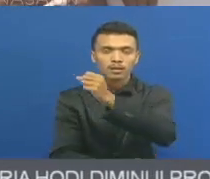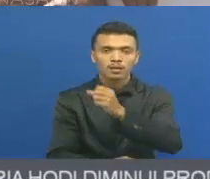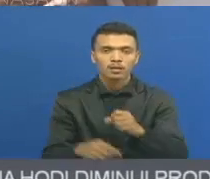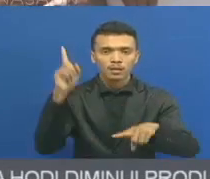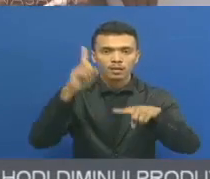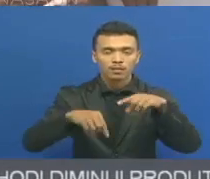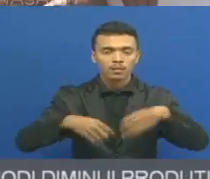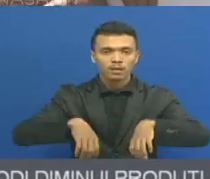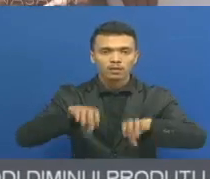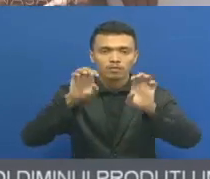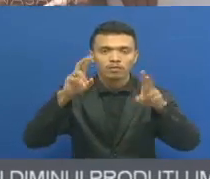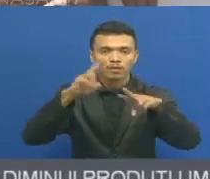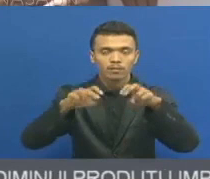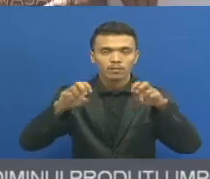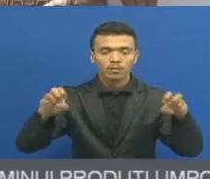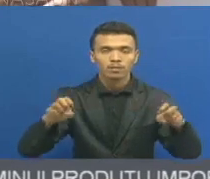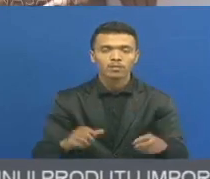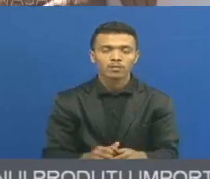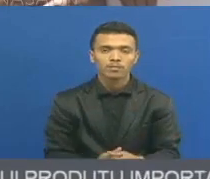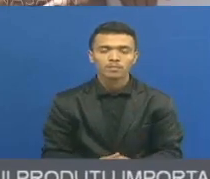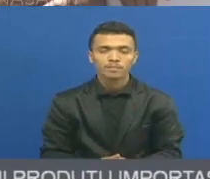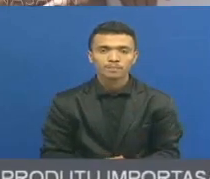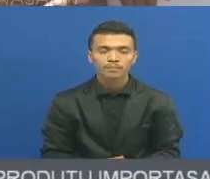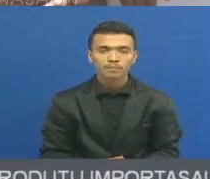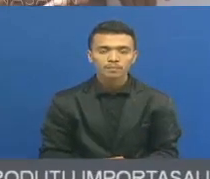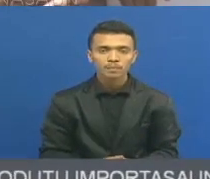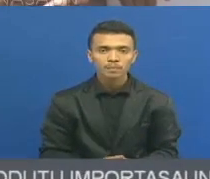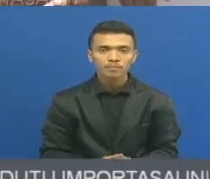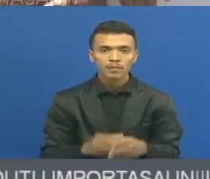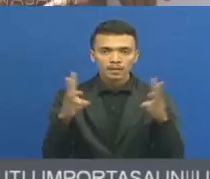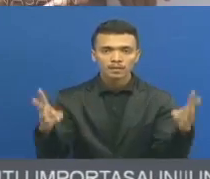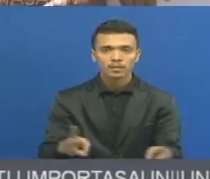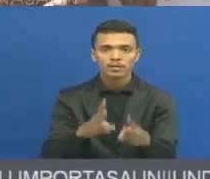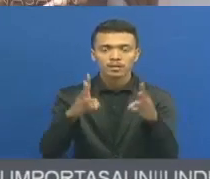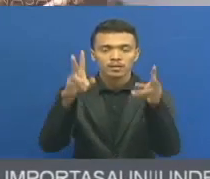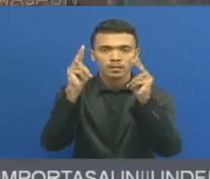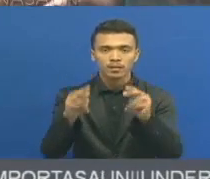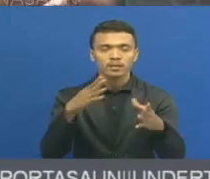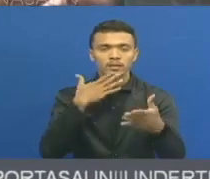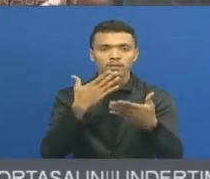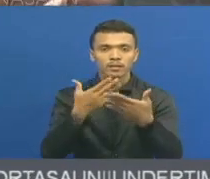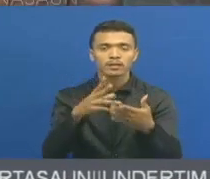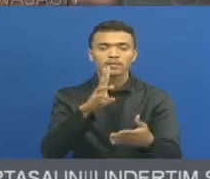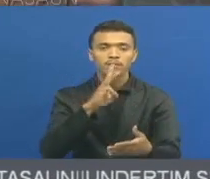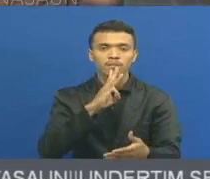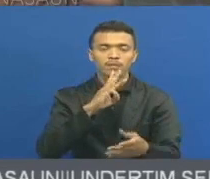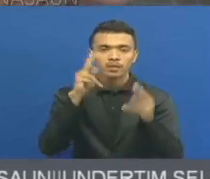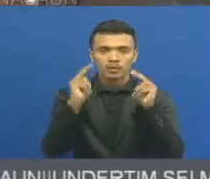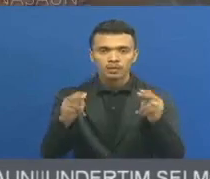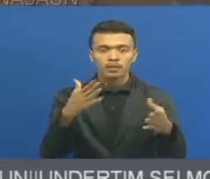fango no mantolo ni wan ba fango mantolo estrada tem que ser dia b tem que ser